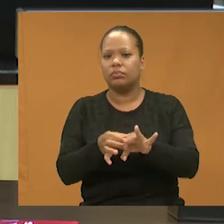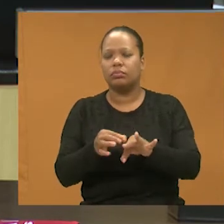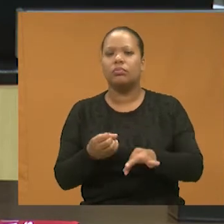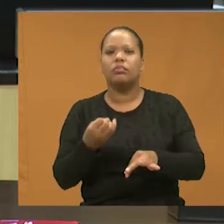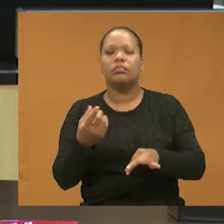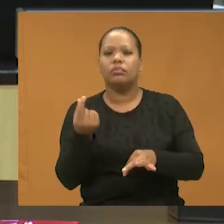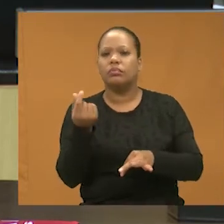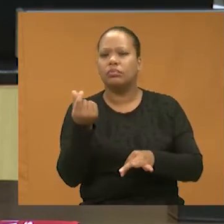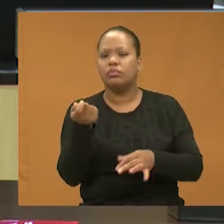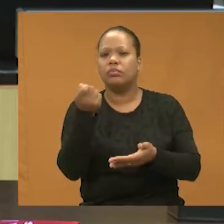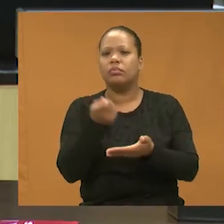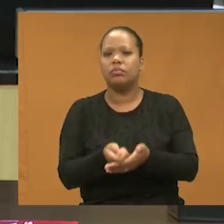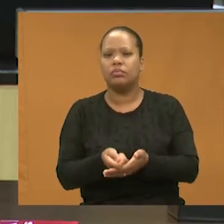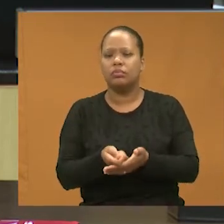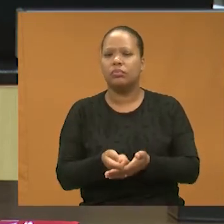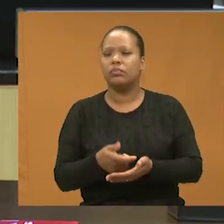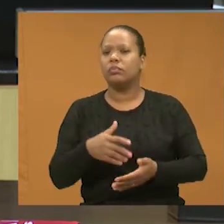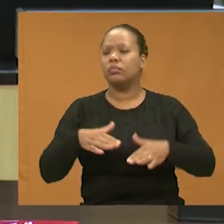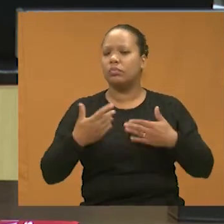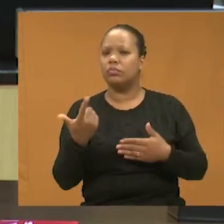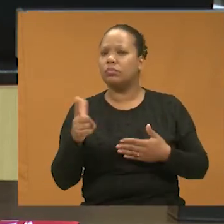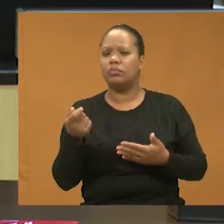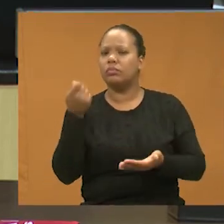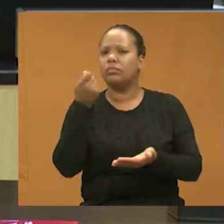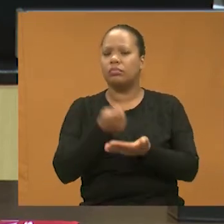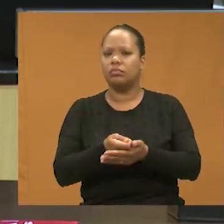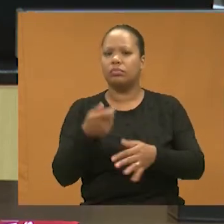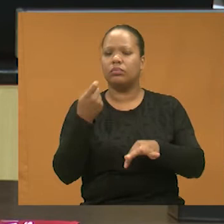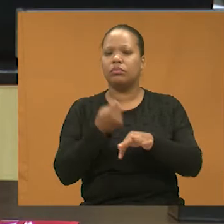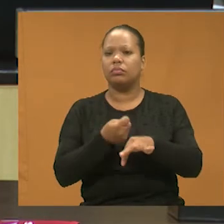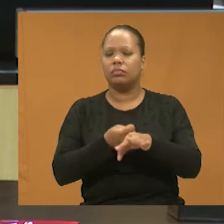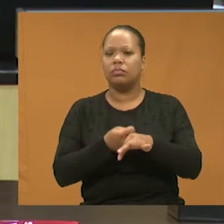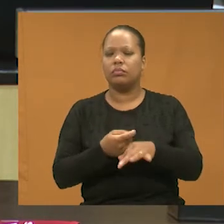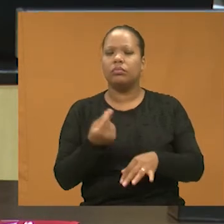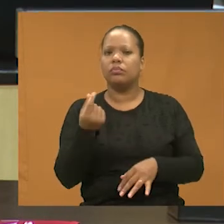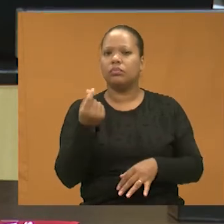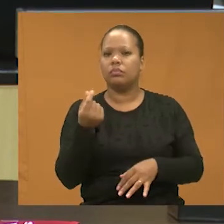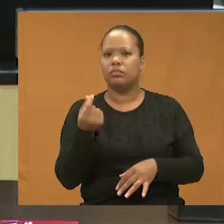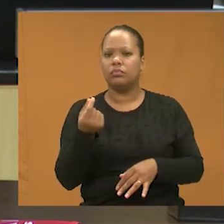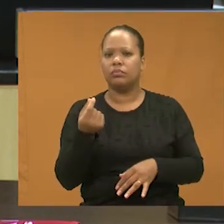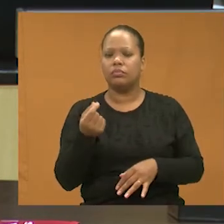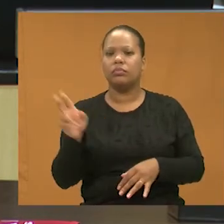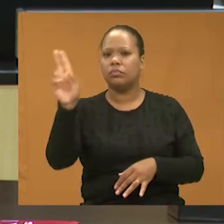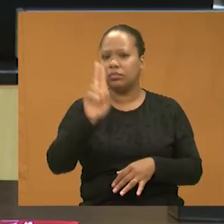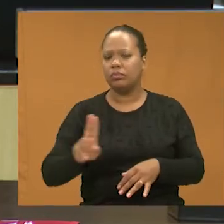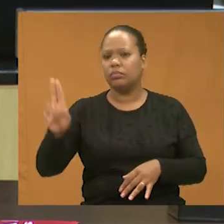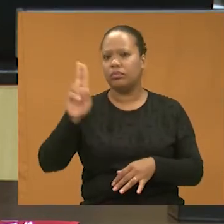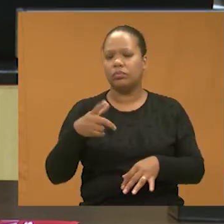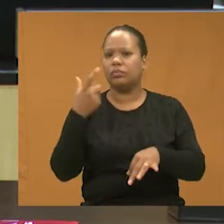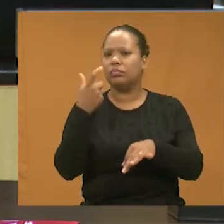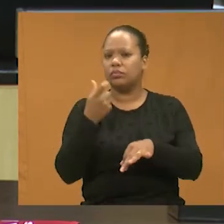exame sem o procedimento do uso do sedativo? Quinto, qual o valor de cada exame com o procedimento do uso do